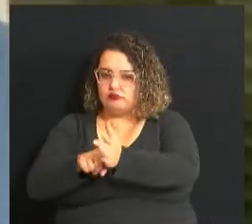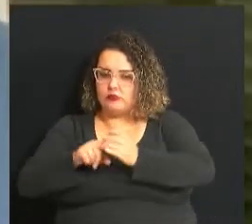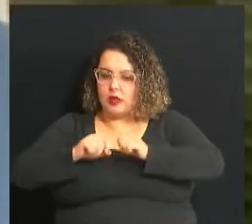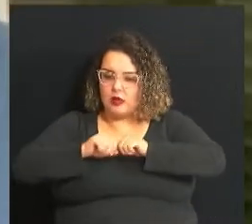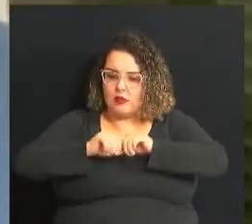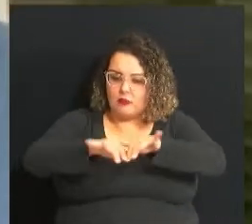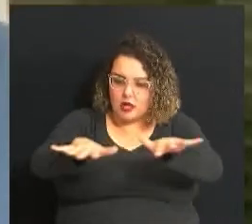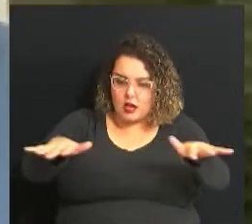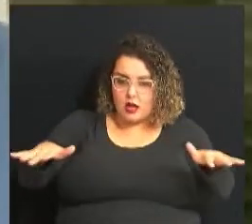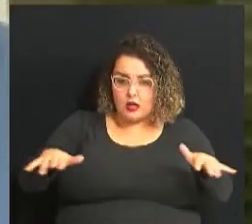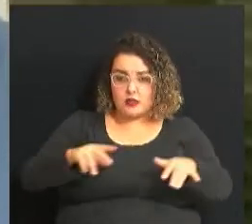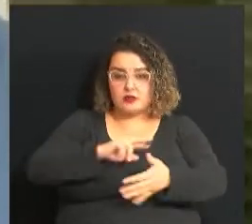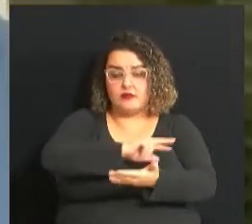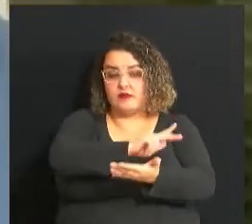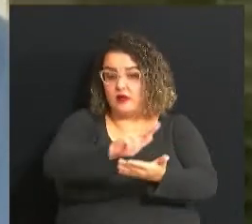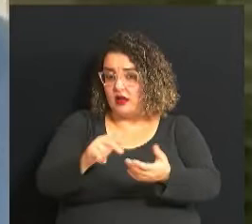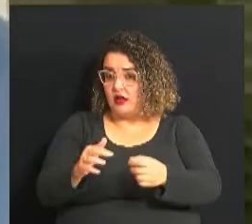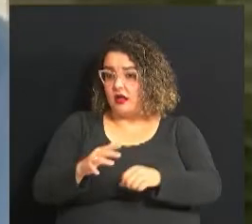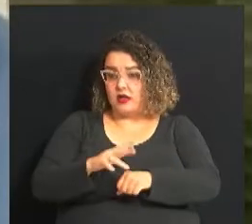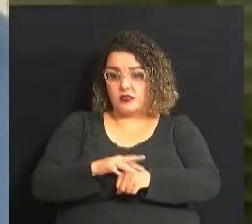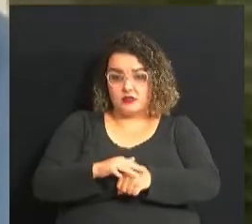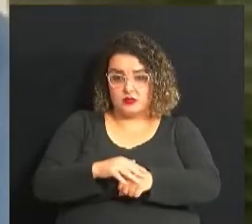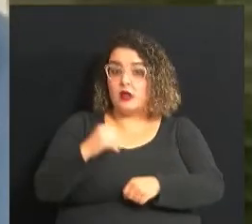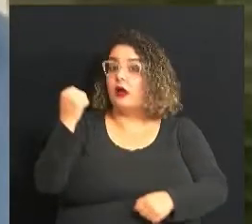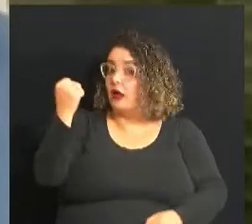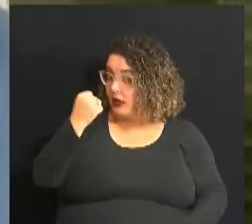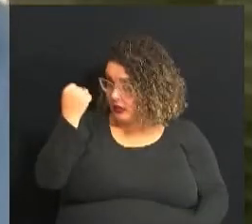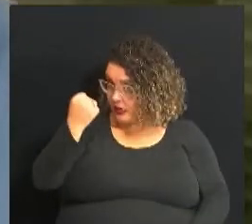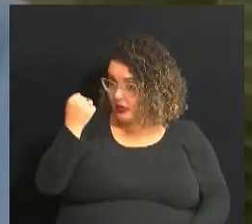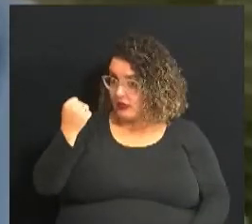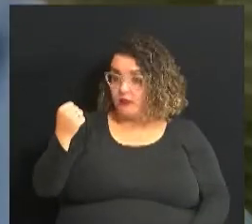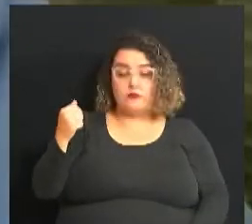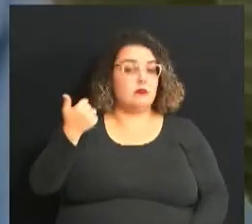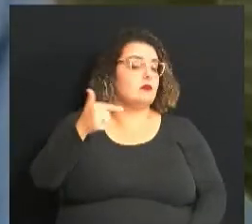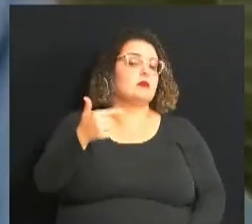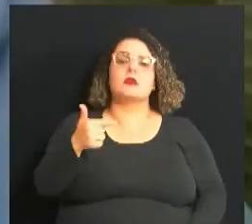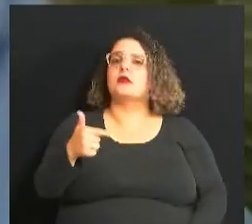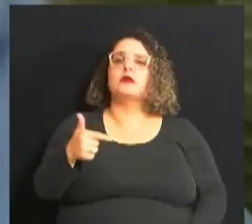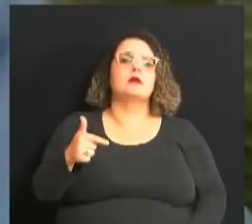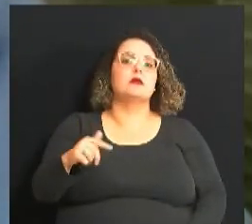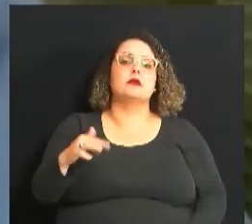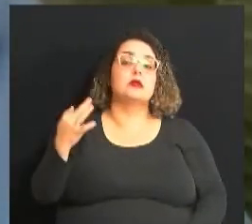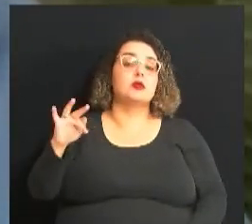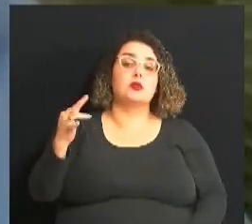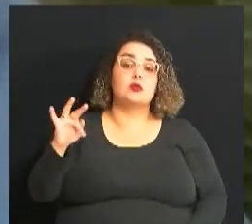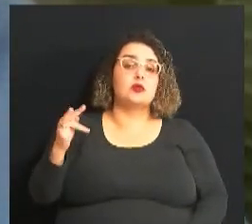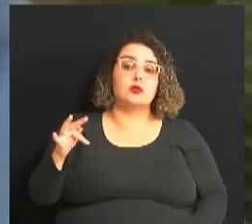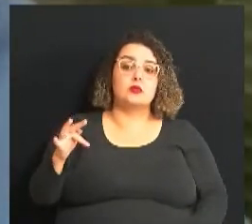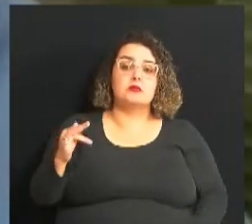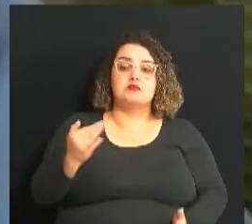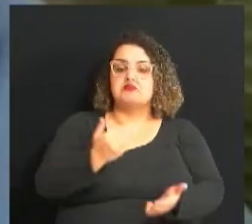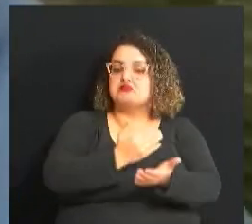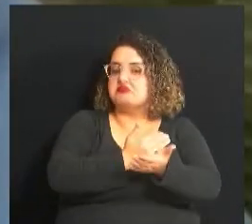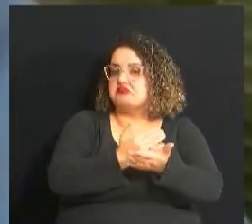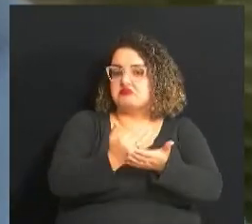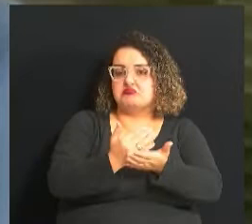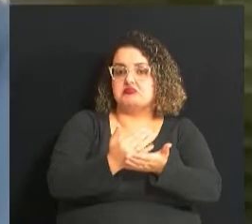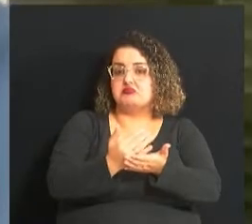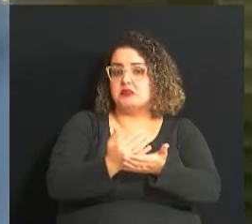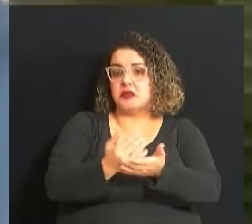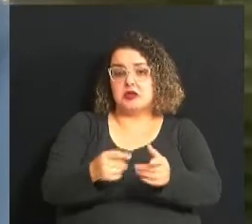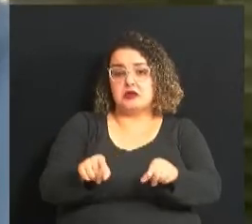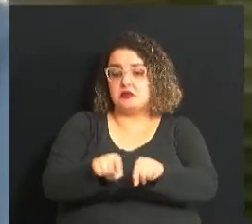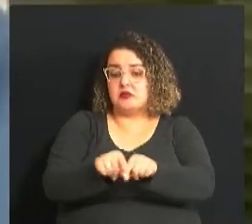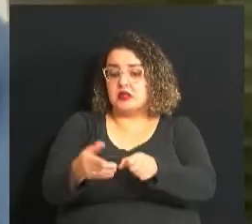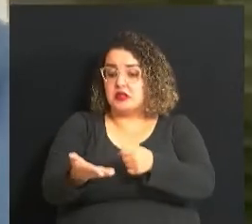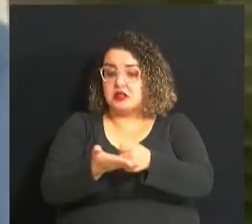existem várias doenças, até graves, que não apresentam dor, nem na fase inicial, nem na fase intermediária.